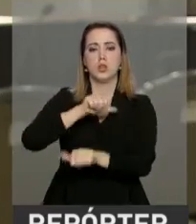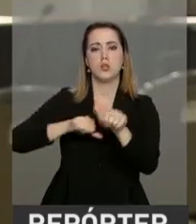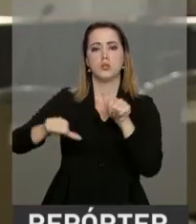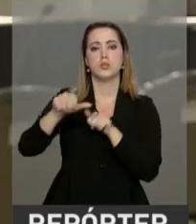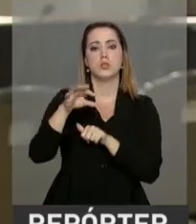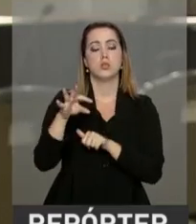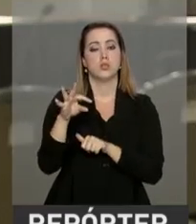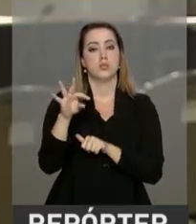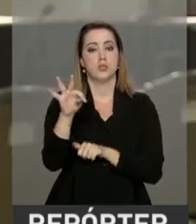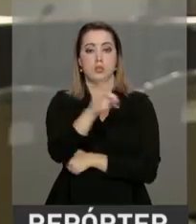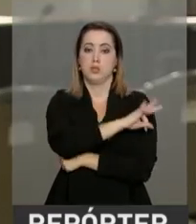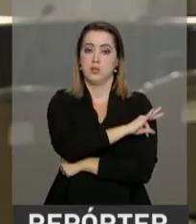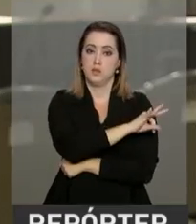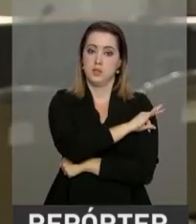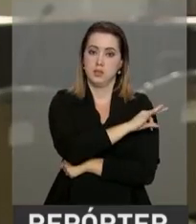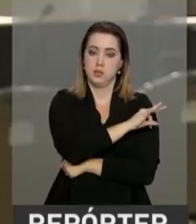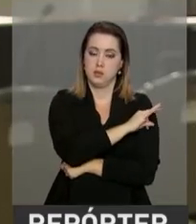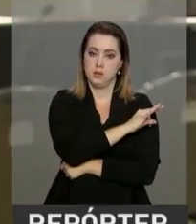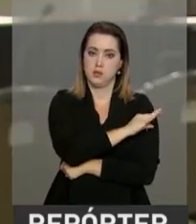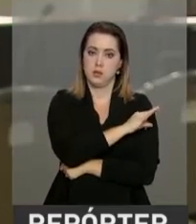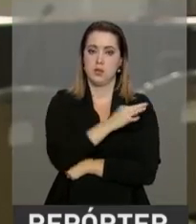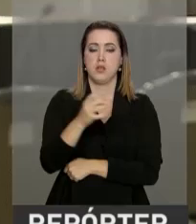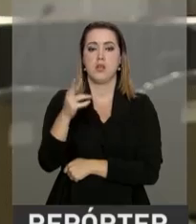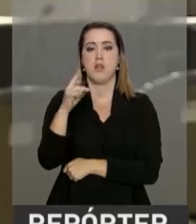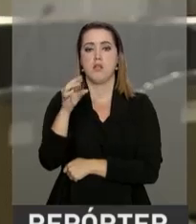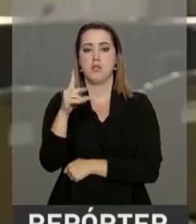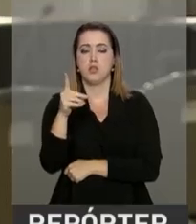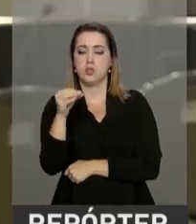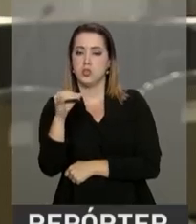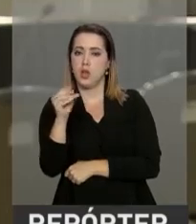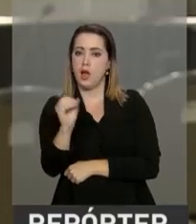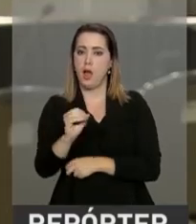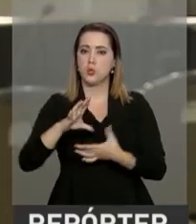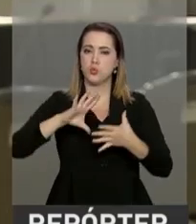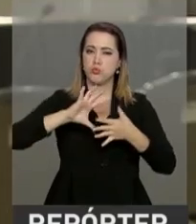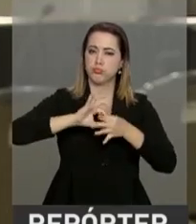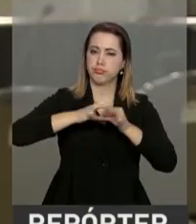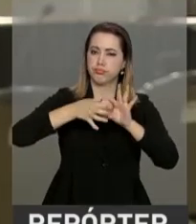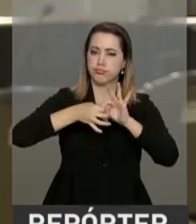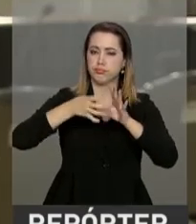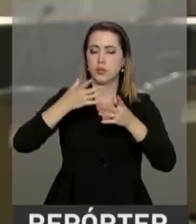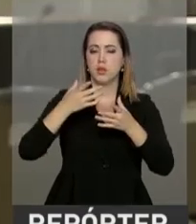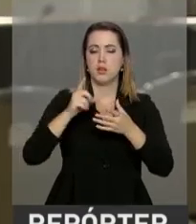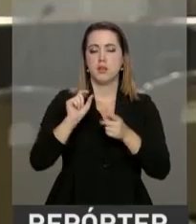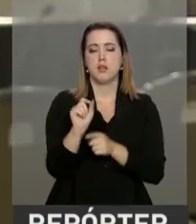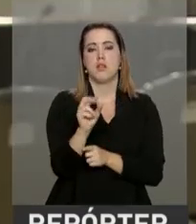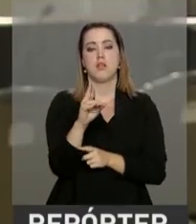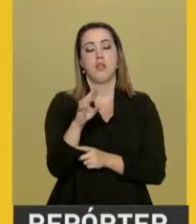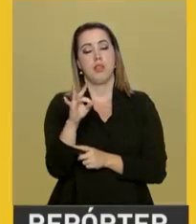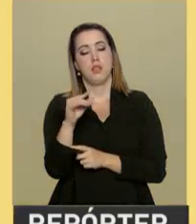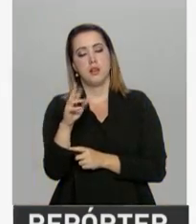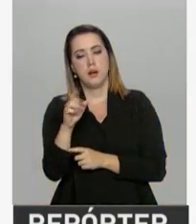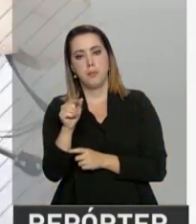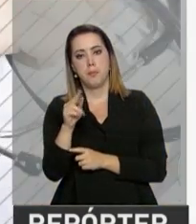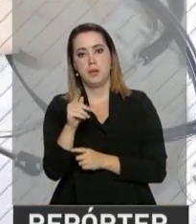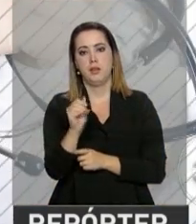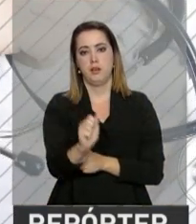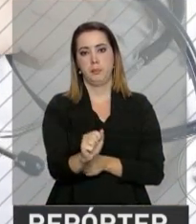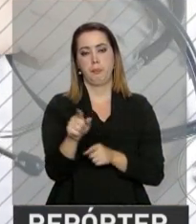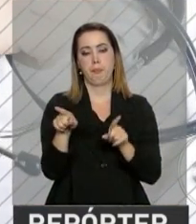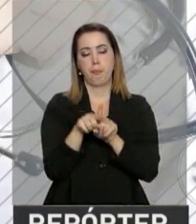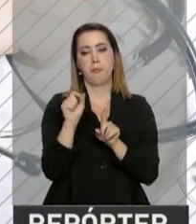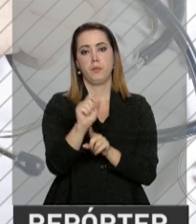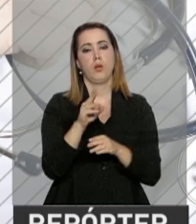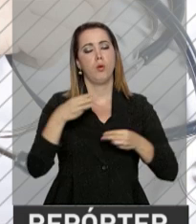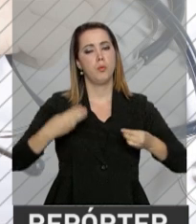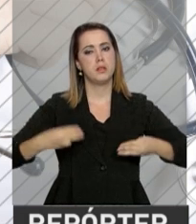de radioterapia. Os institutos de ciência e tecnologia devem apresentar as propostas até março do ano que vem. O Ministério da Saúde